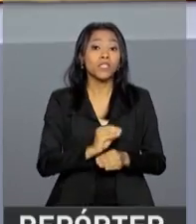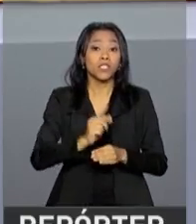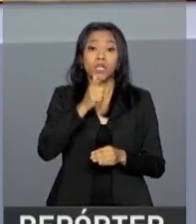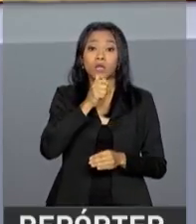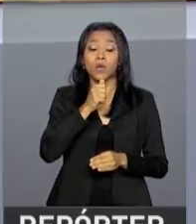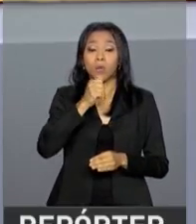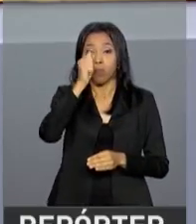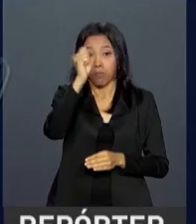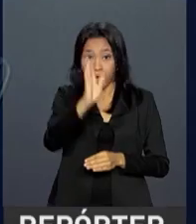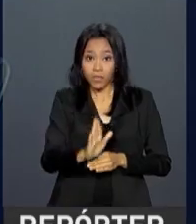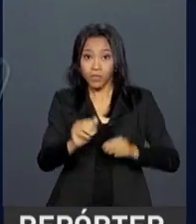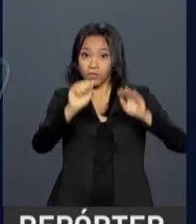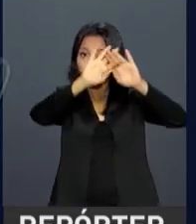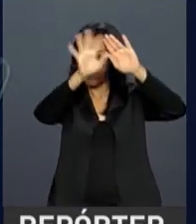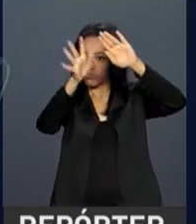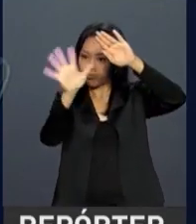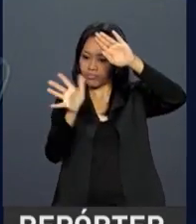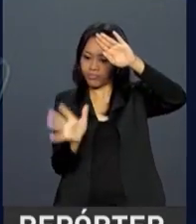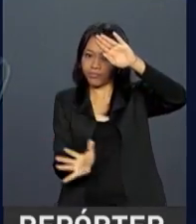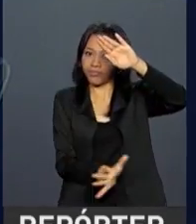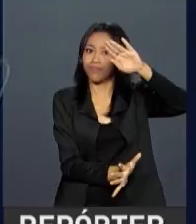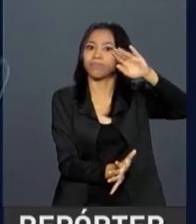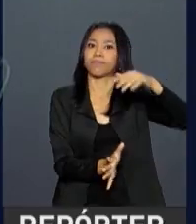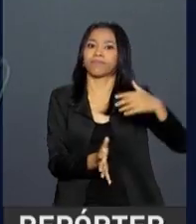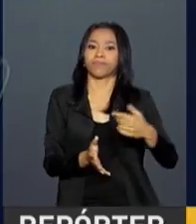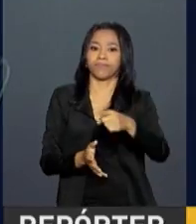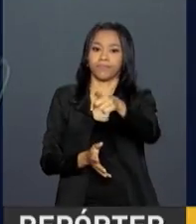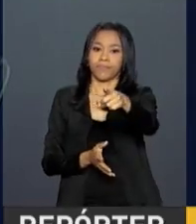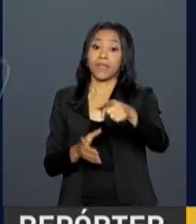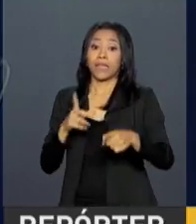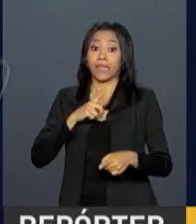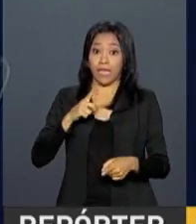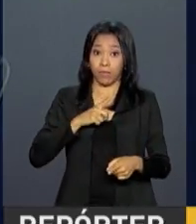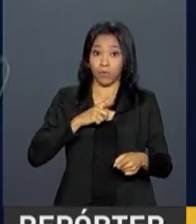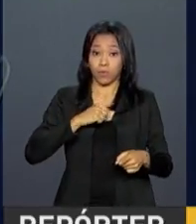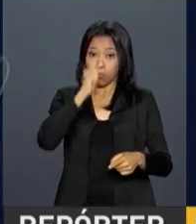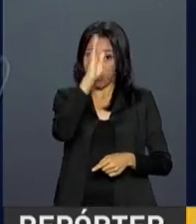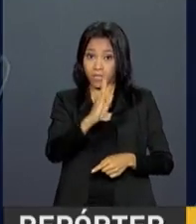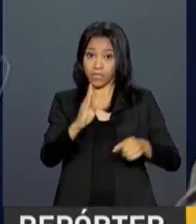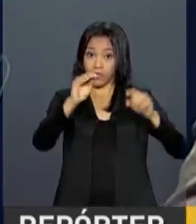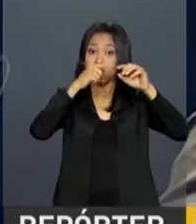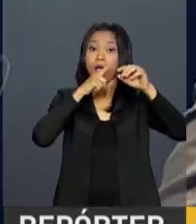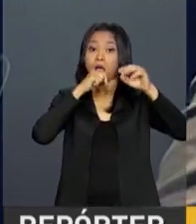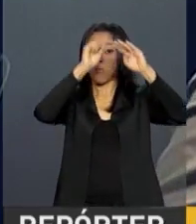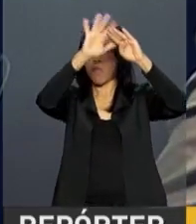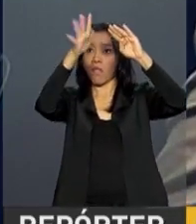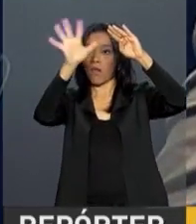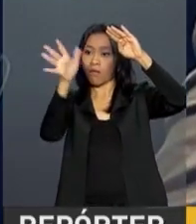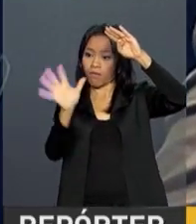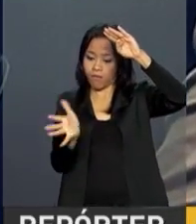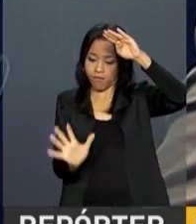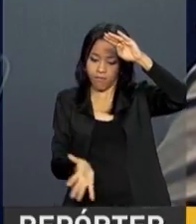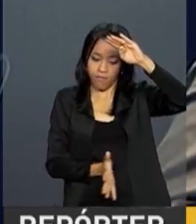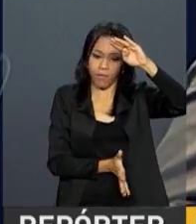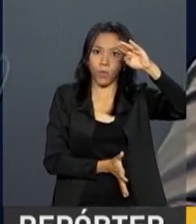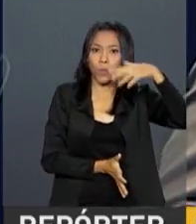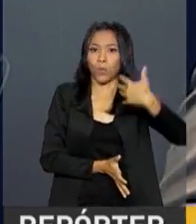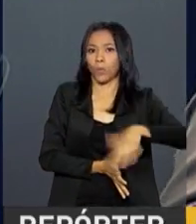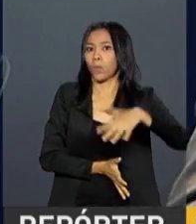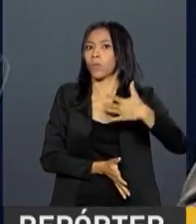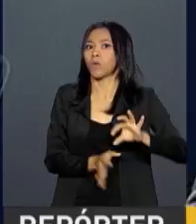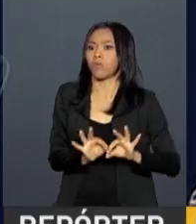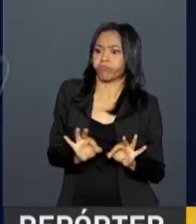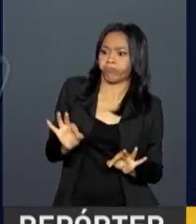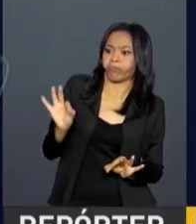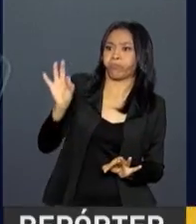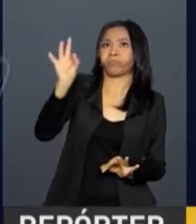brasileiro nós temos a maior costa do atlântico sul além disso